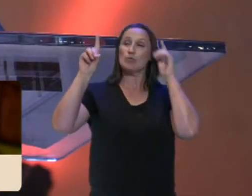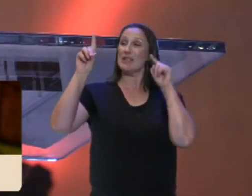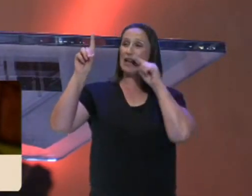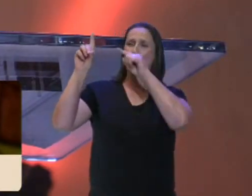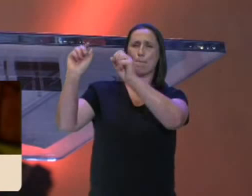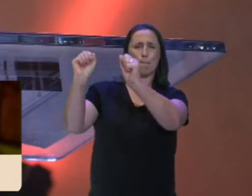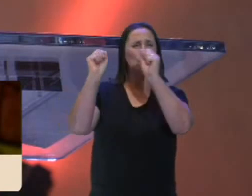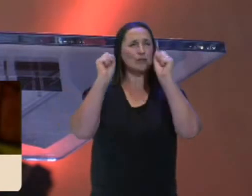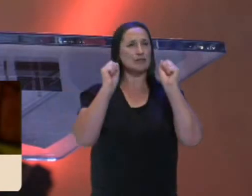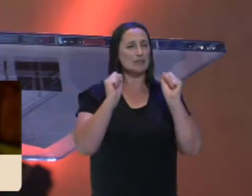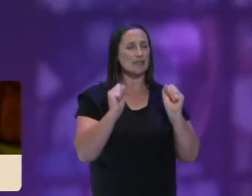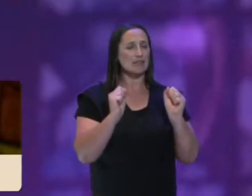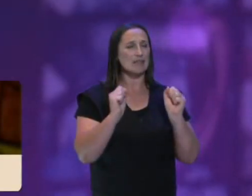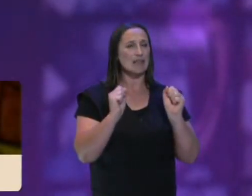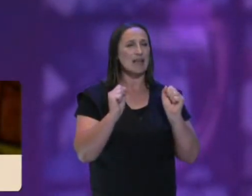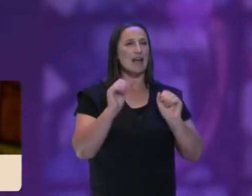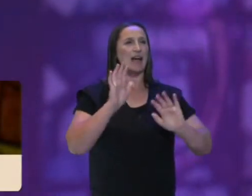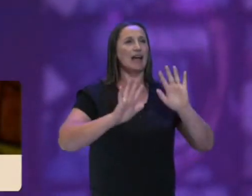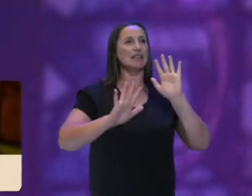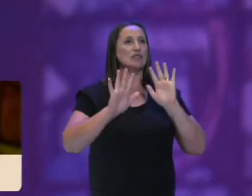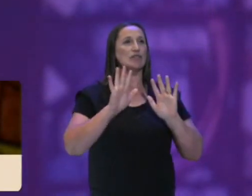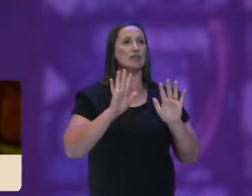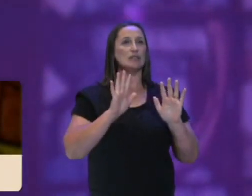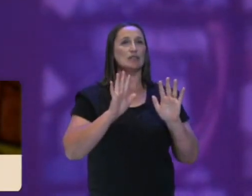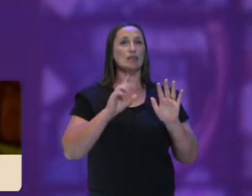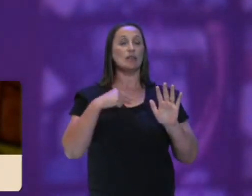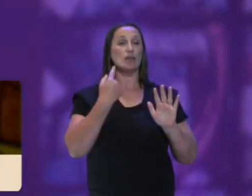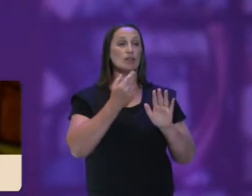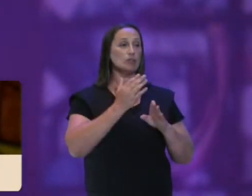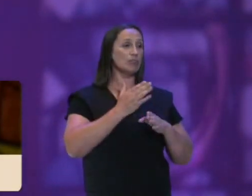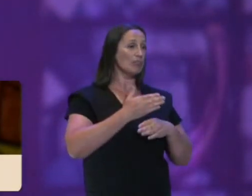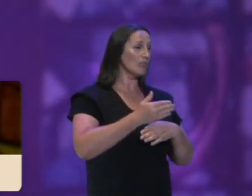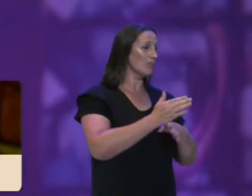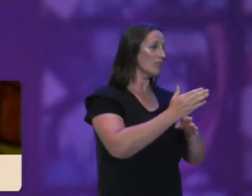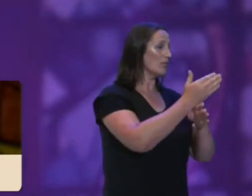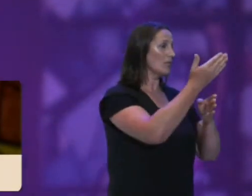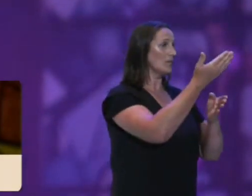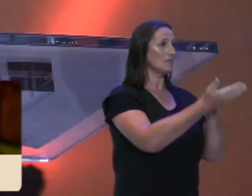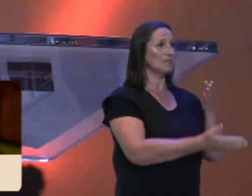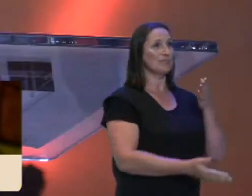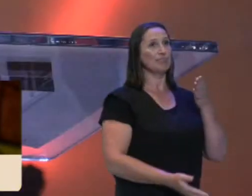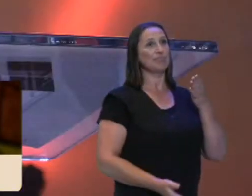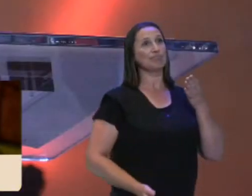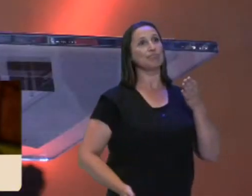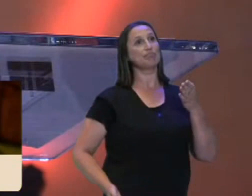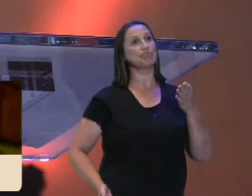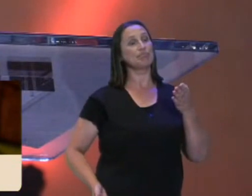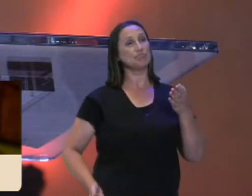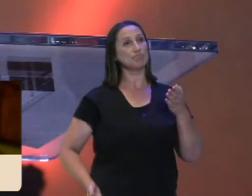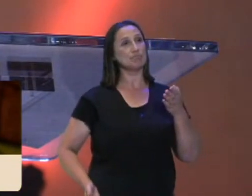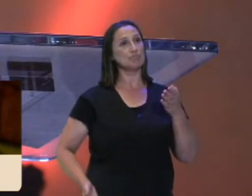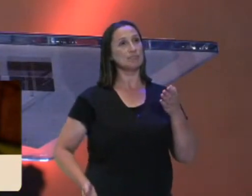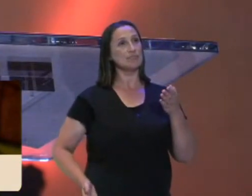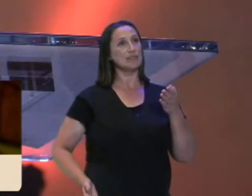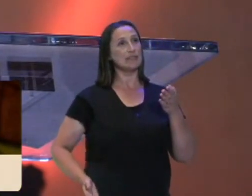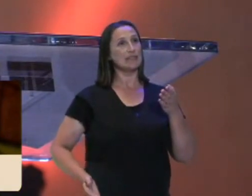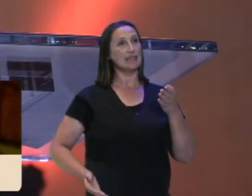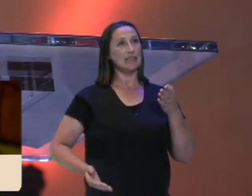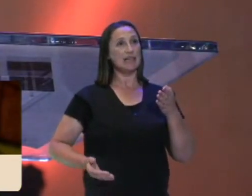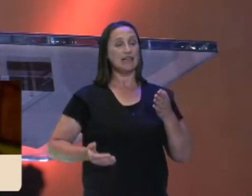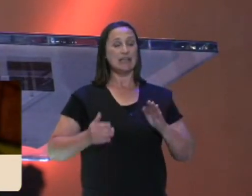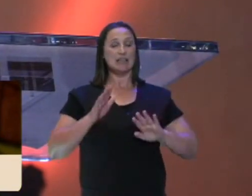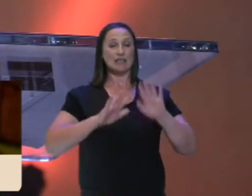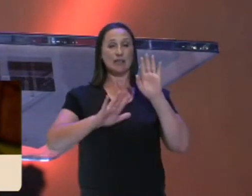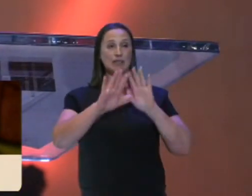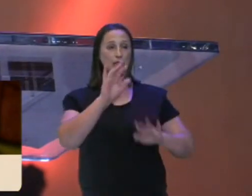por alguma razão somos atropelados pela vida. E quando a gente dá essa trombada com a